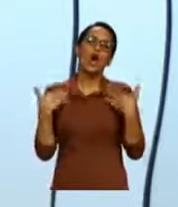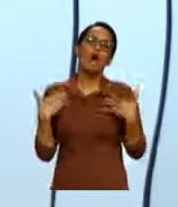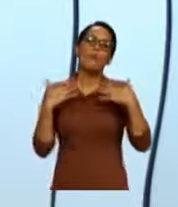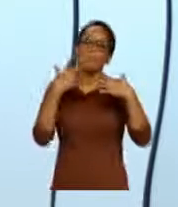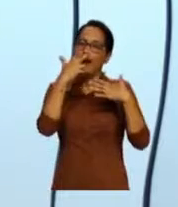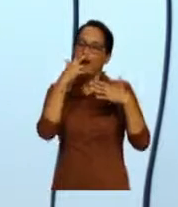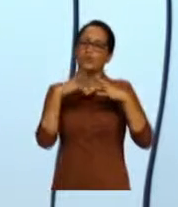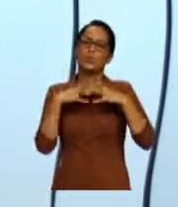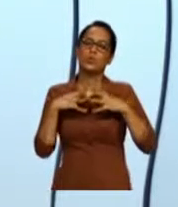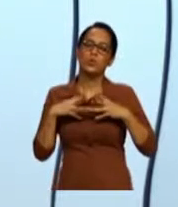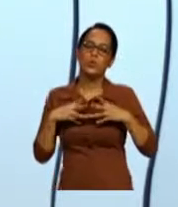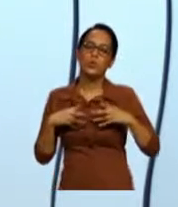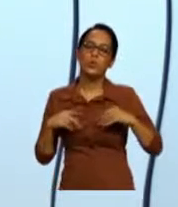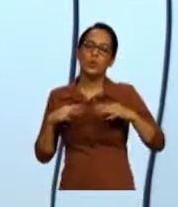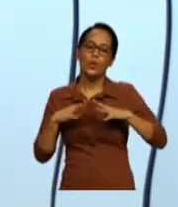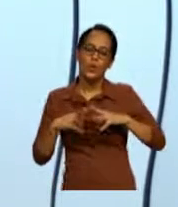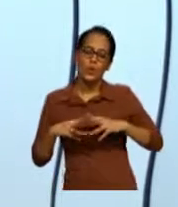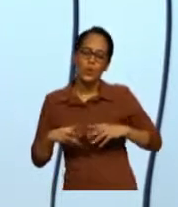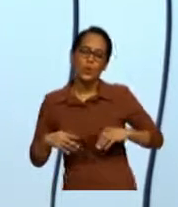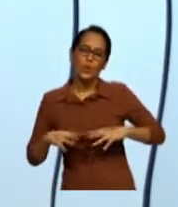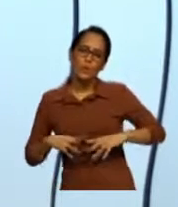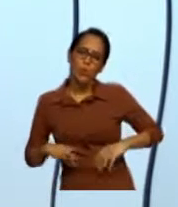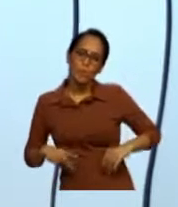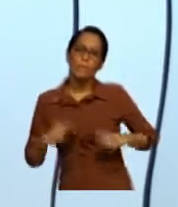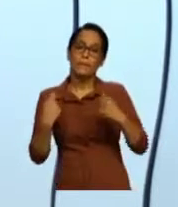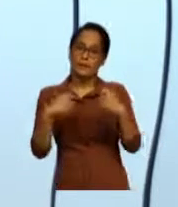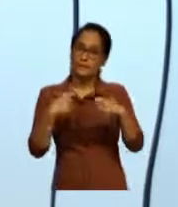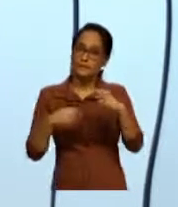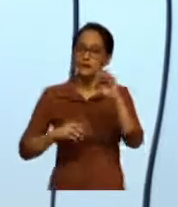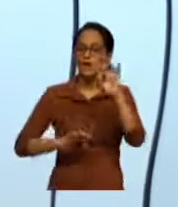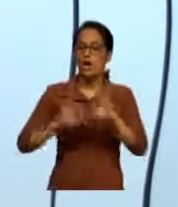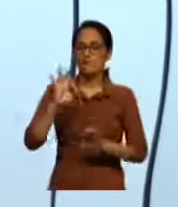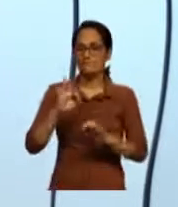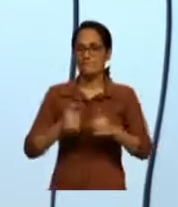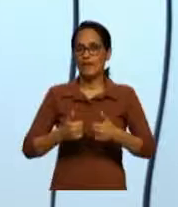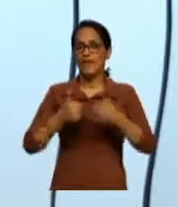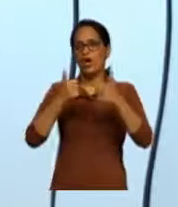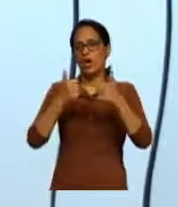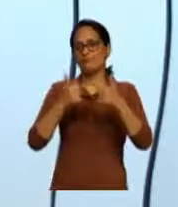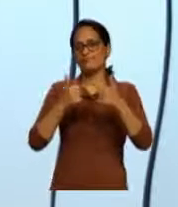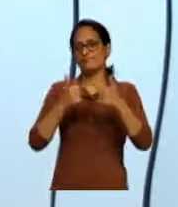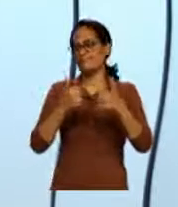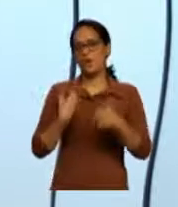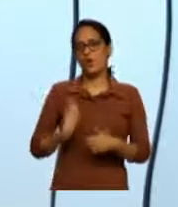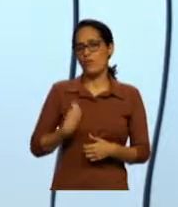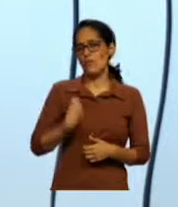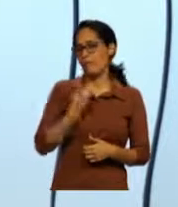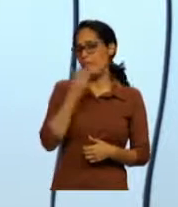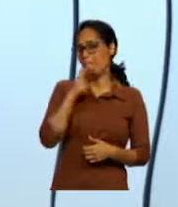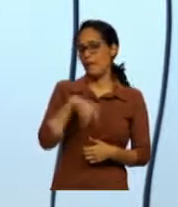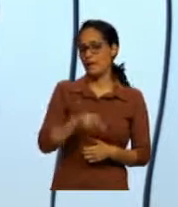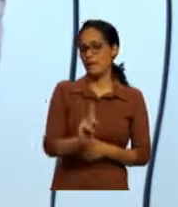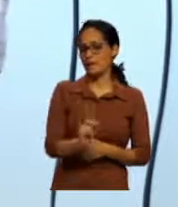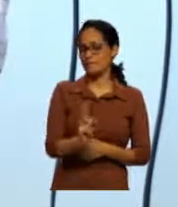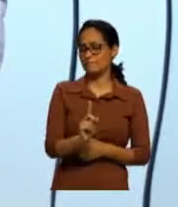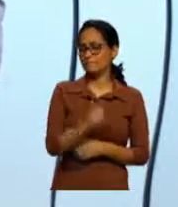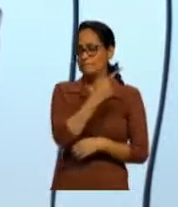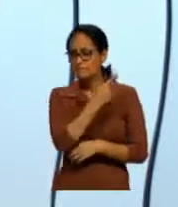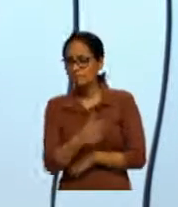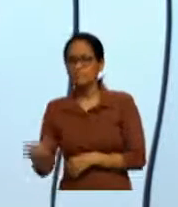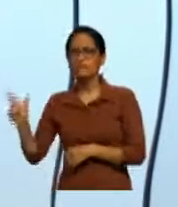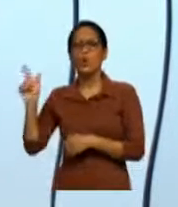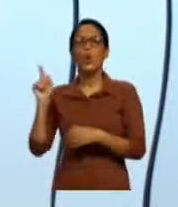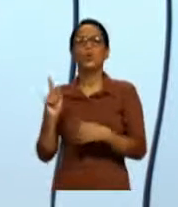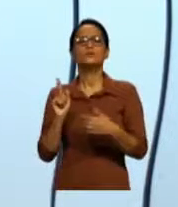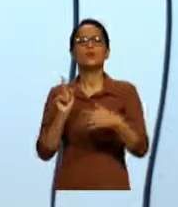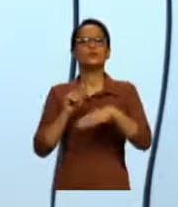um tecido, por exemplo, ele vai ter mau desempenho na sua função. Um outro tipo de doença é o